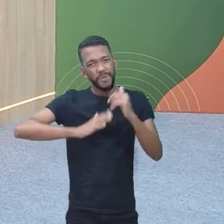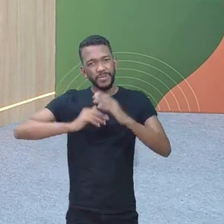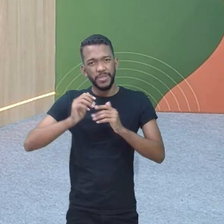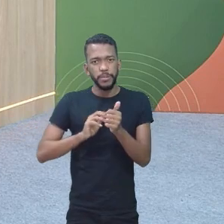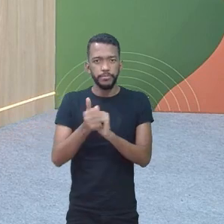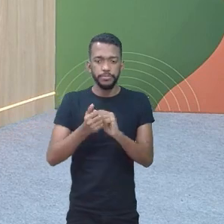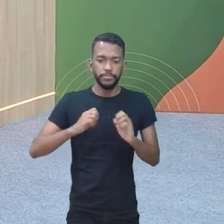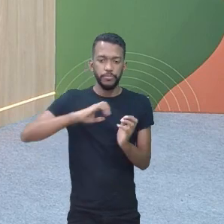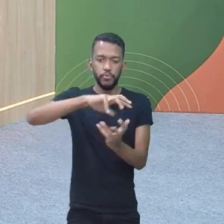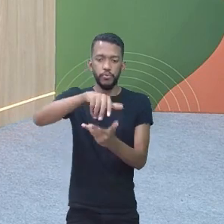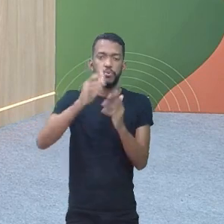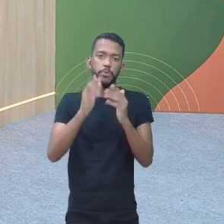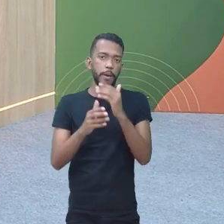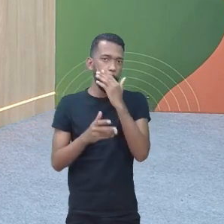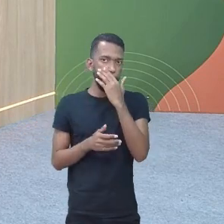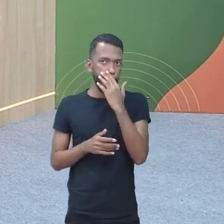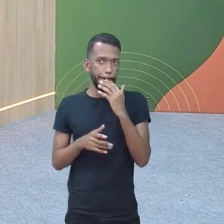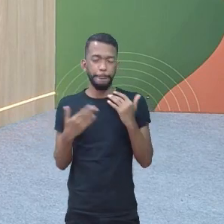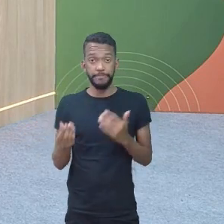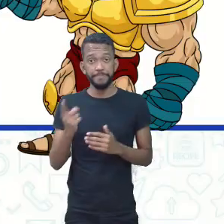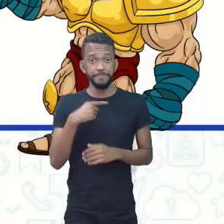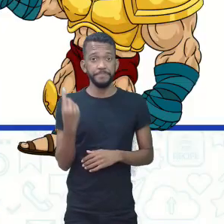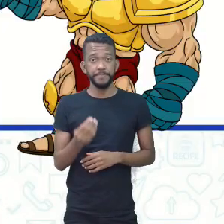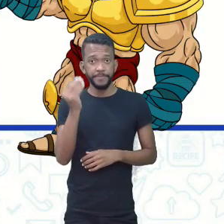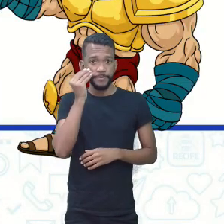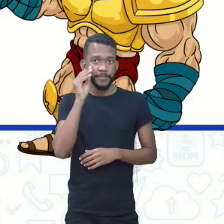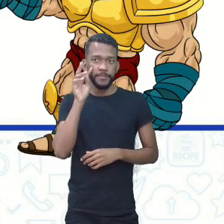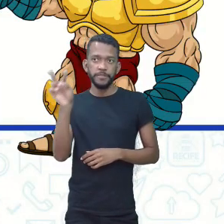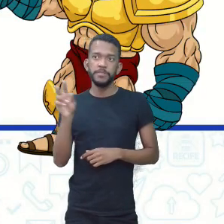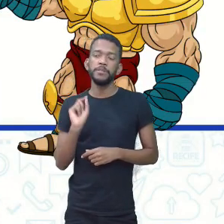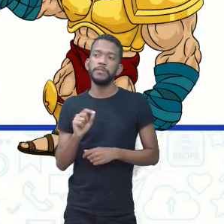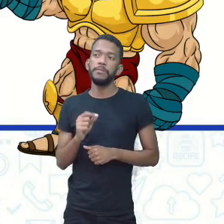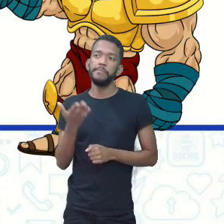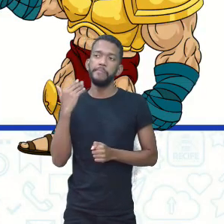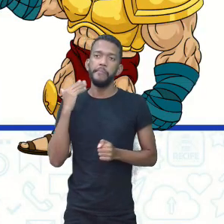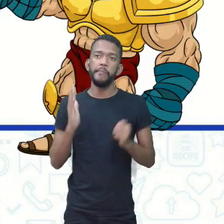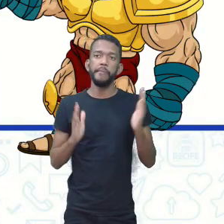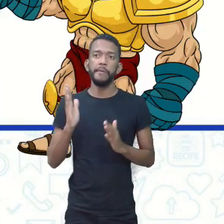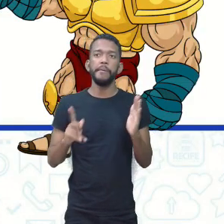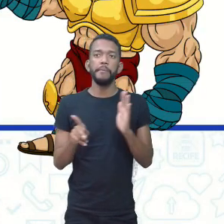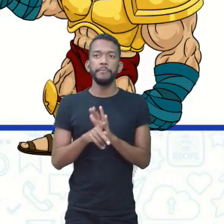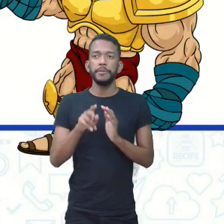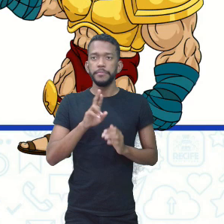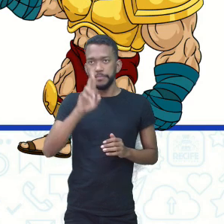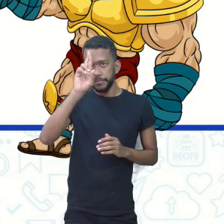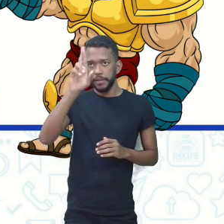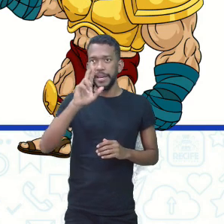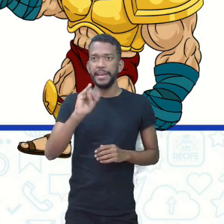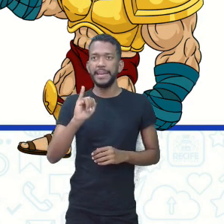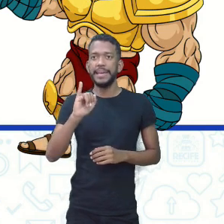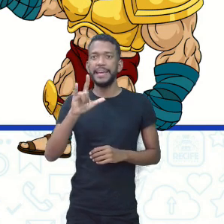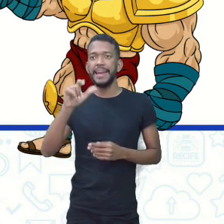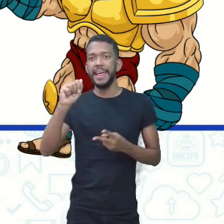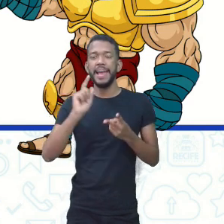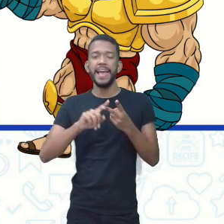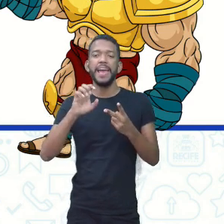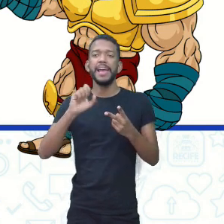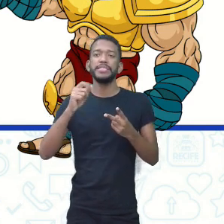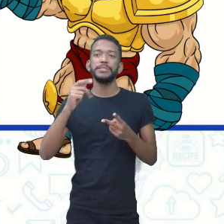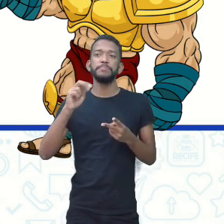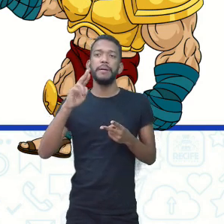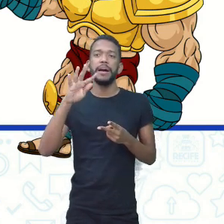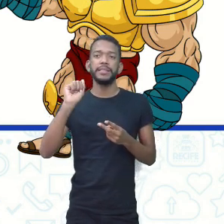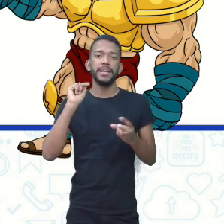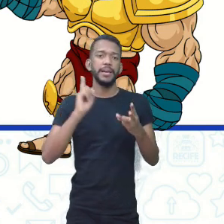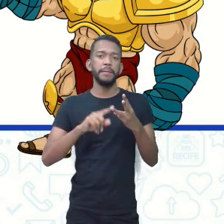mundo todo. E aqui a gente vê que na época os reis de Ilha, de Esparta e de Pisa,